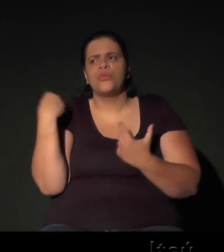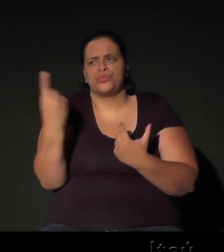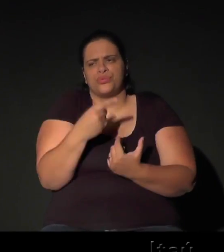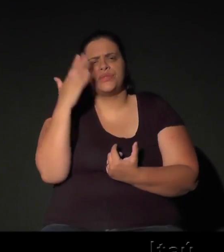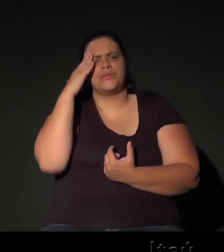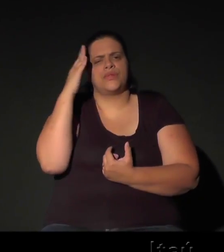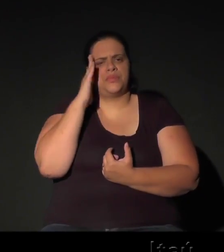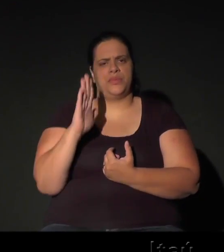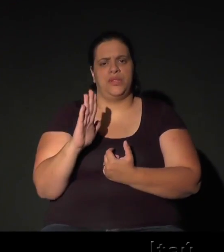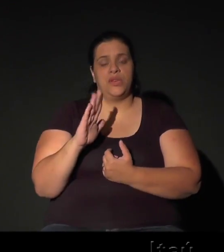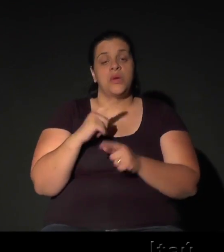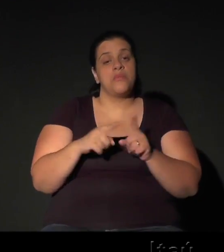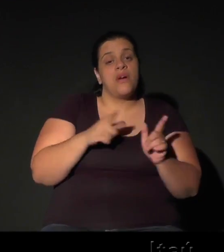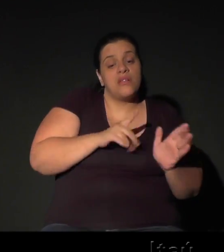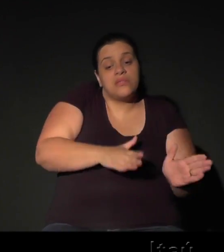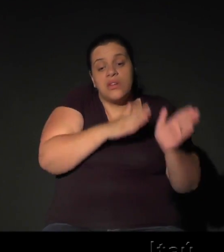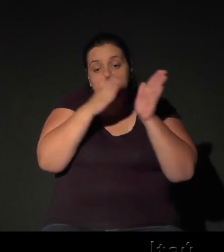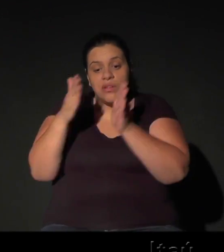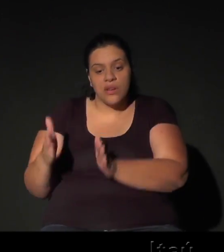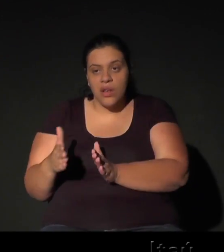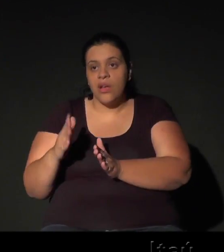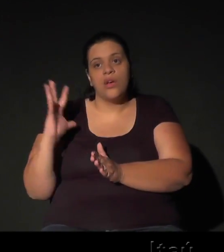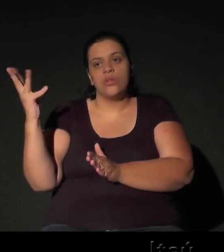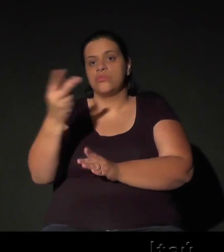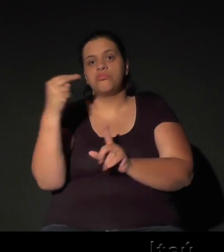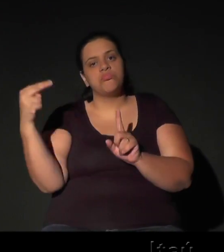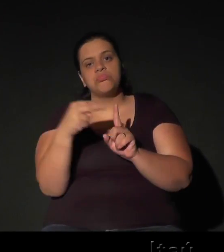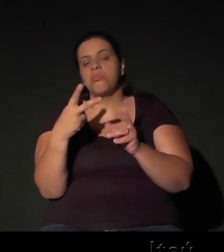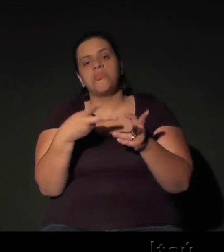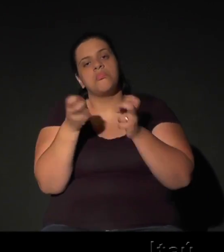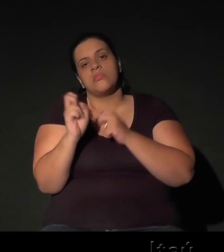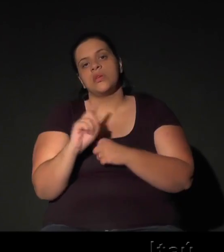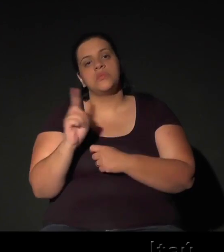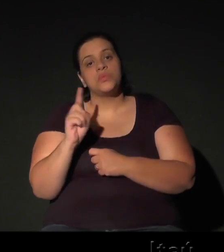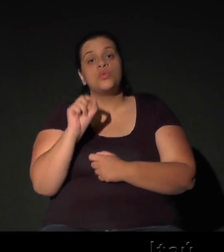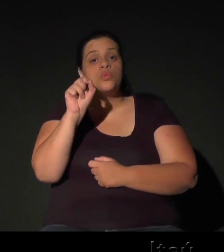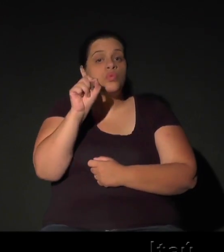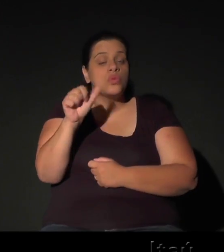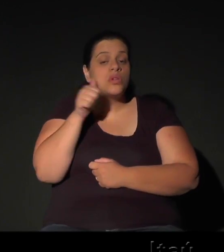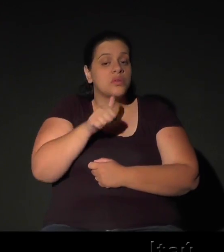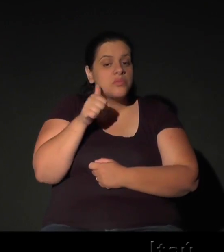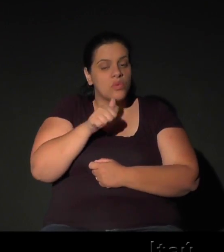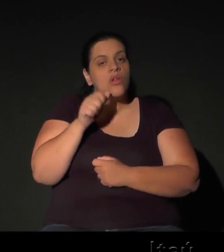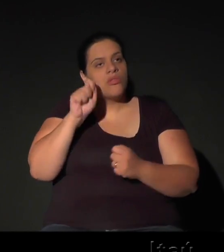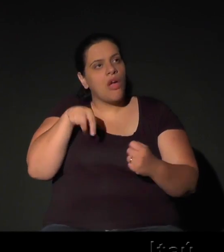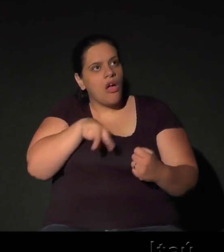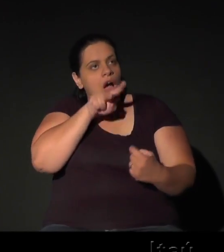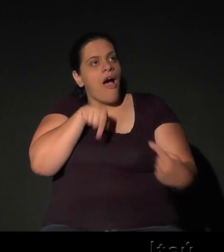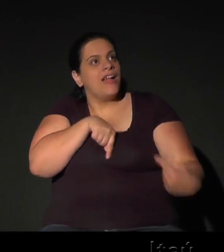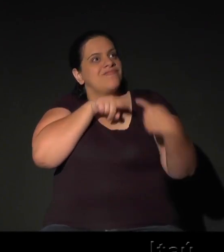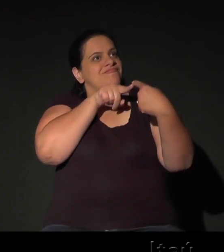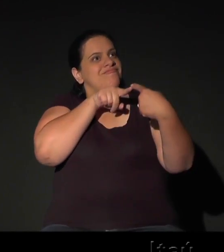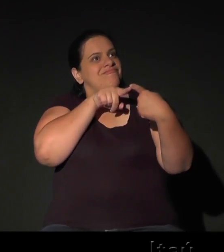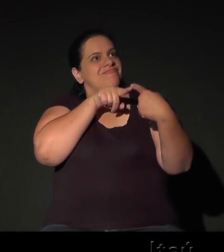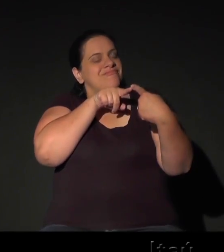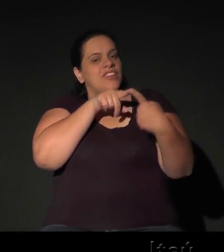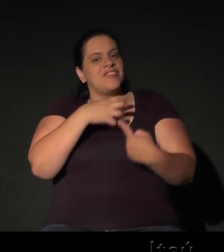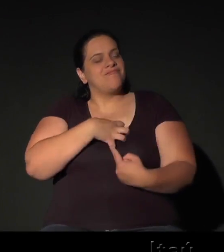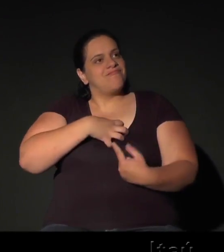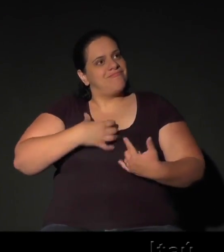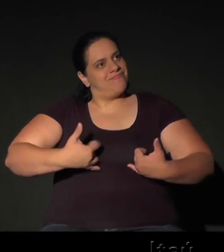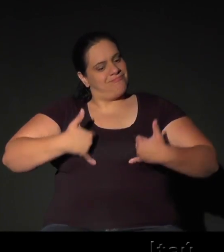disso mas existe um outro lado que a galera não vê e não enxerga que é o lado da menina poder se enxergar que é o lado da menina